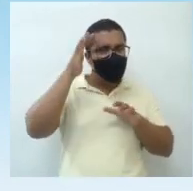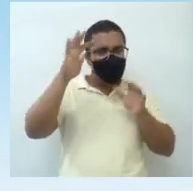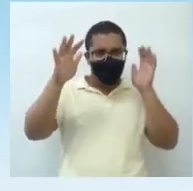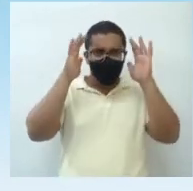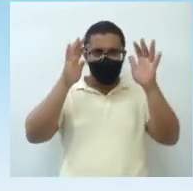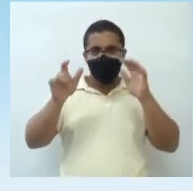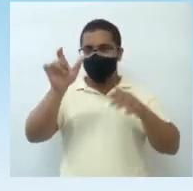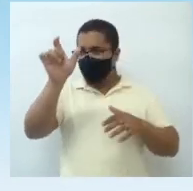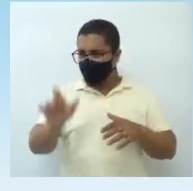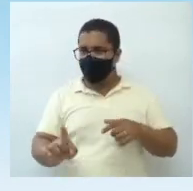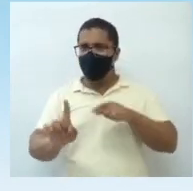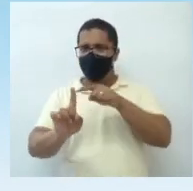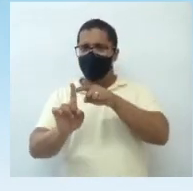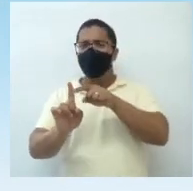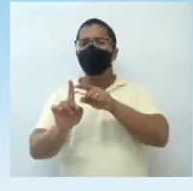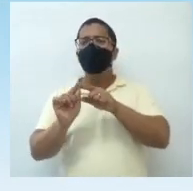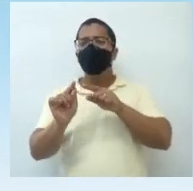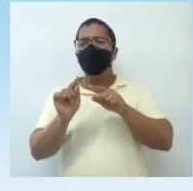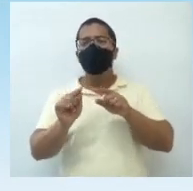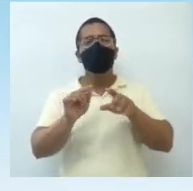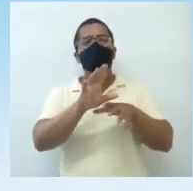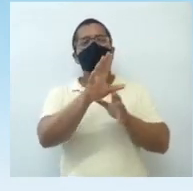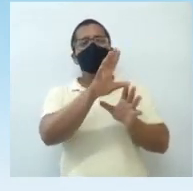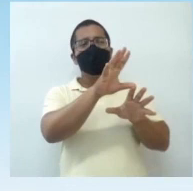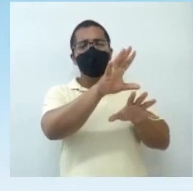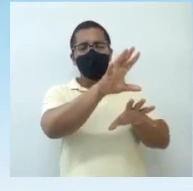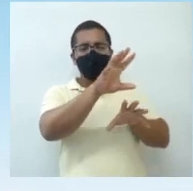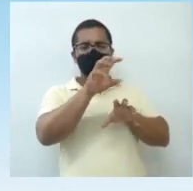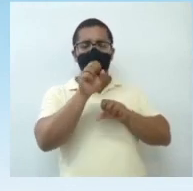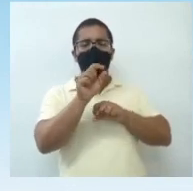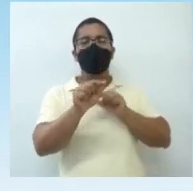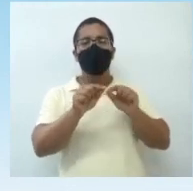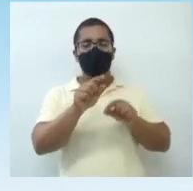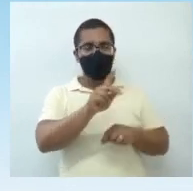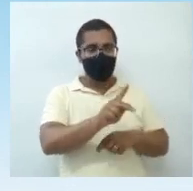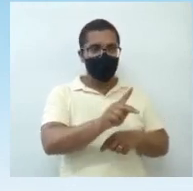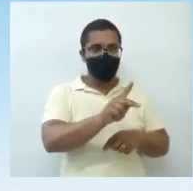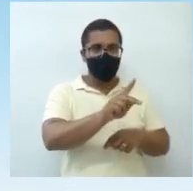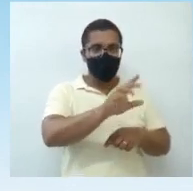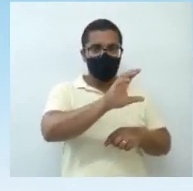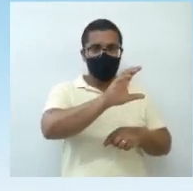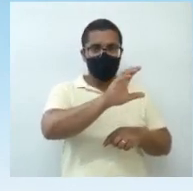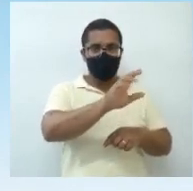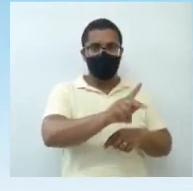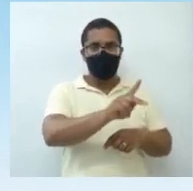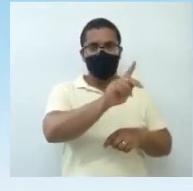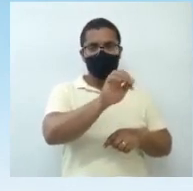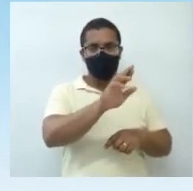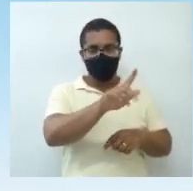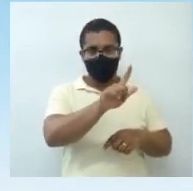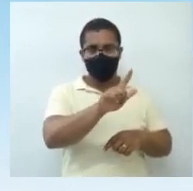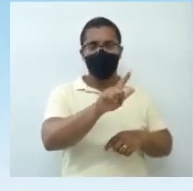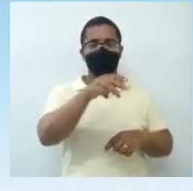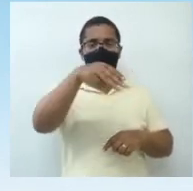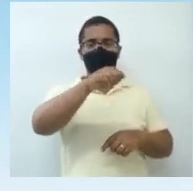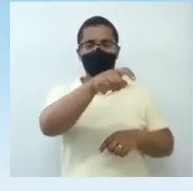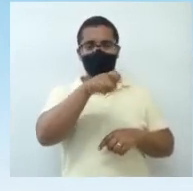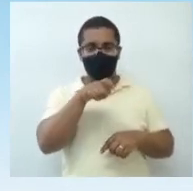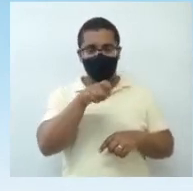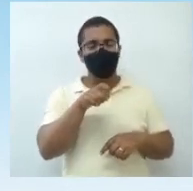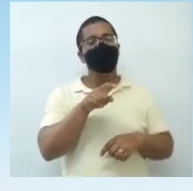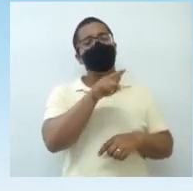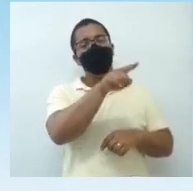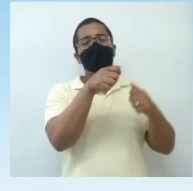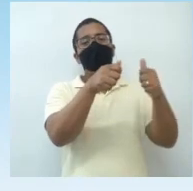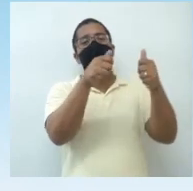filósofo filósofo aberto mas foi acalmar então Karl Marx junto com eles pensavam da seguinte maneira